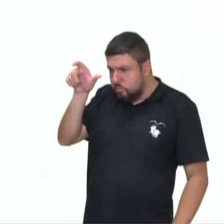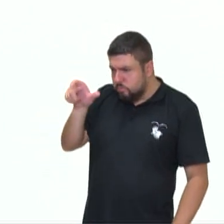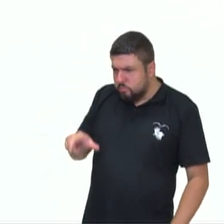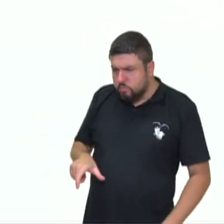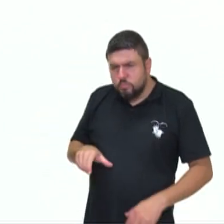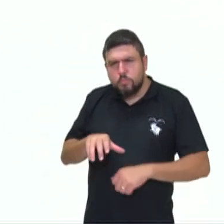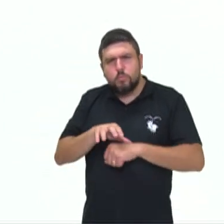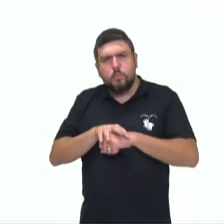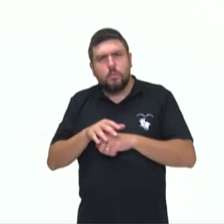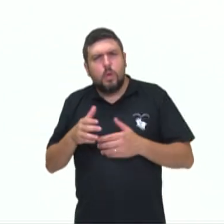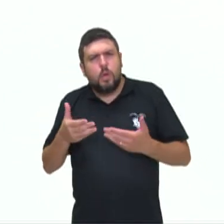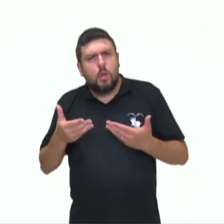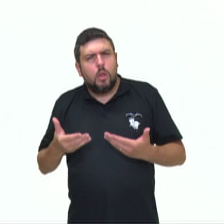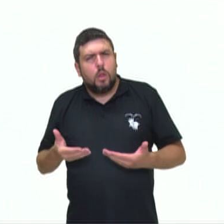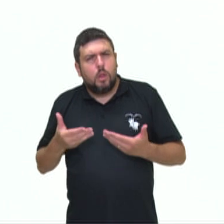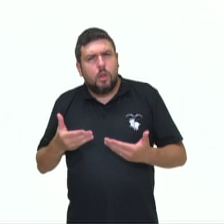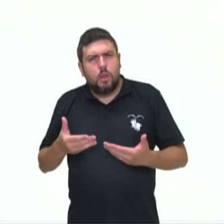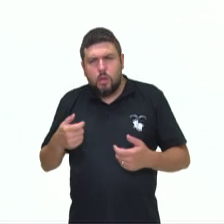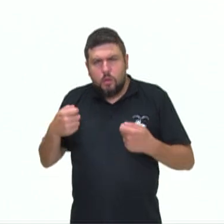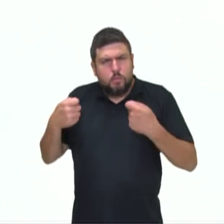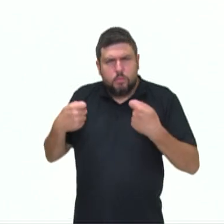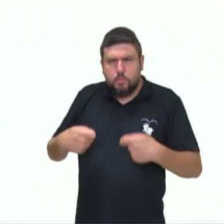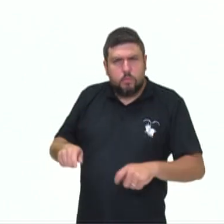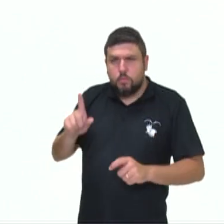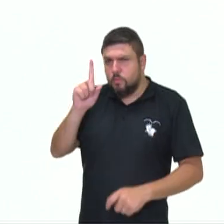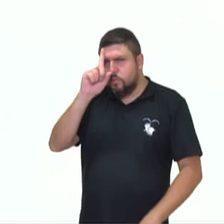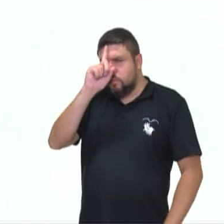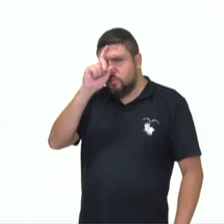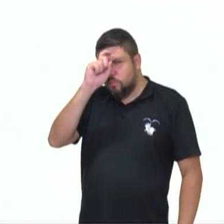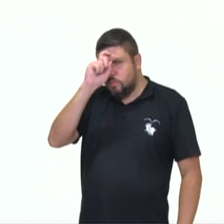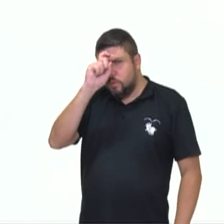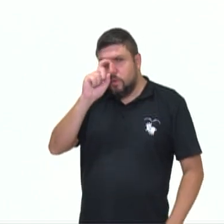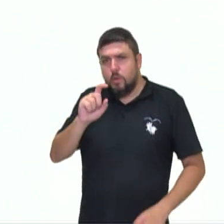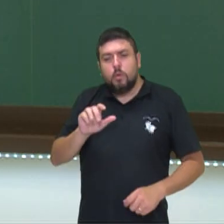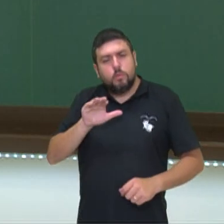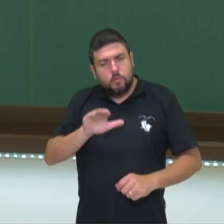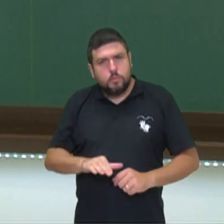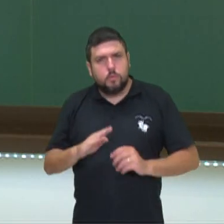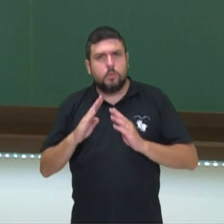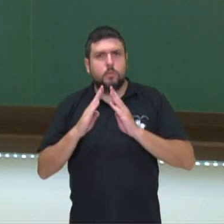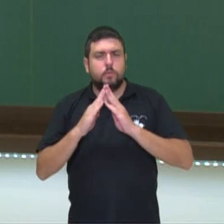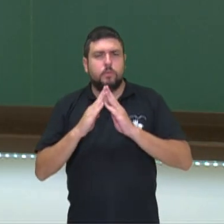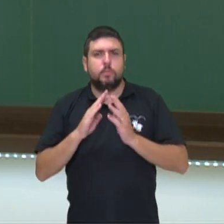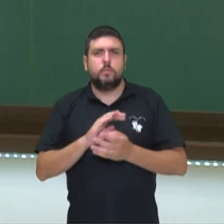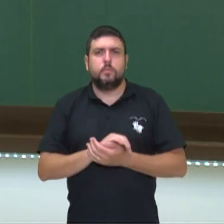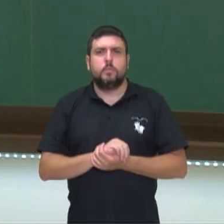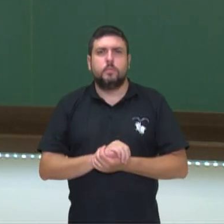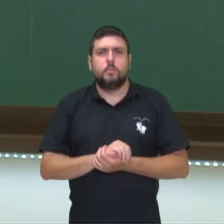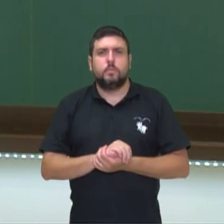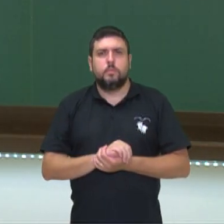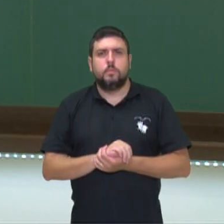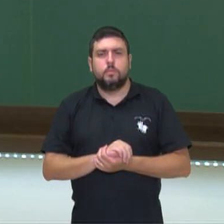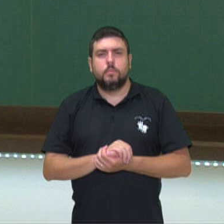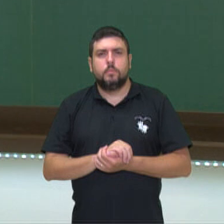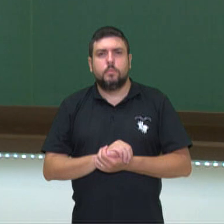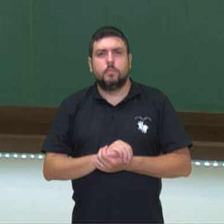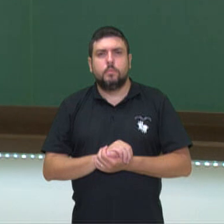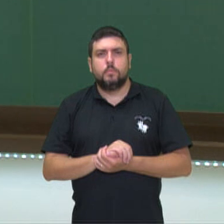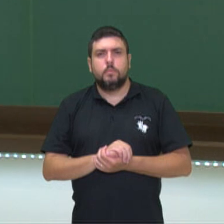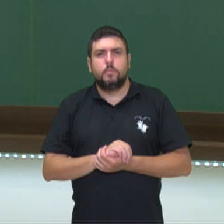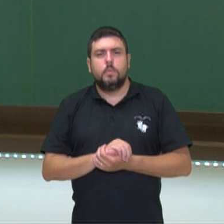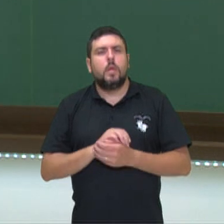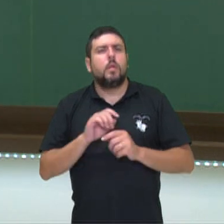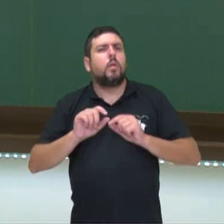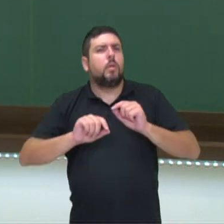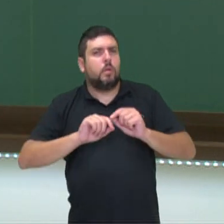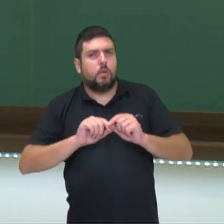internação hospitalar devem ficar em isolamento em suas próprias casas. Então, quem é que está dizendo isso?